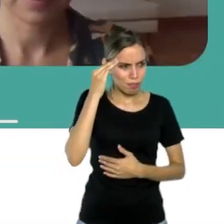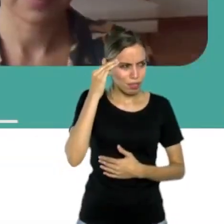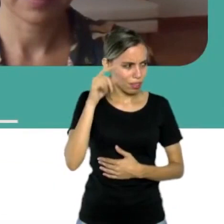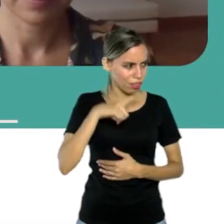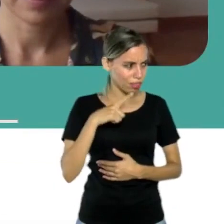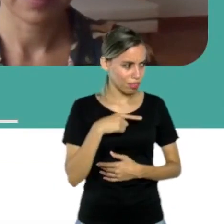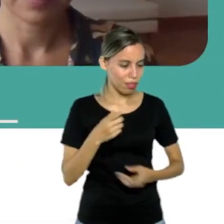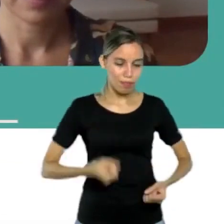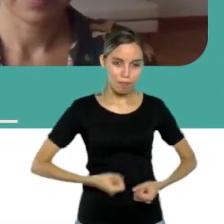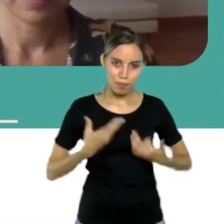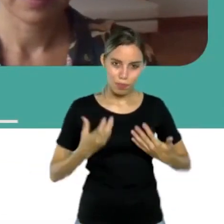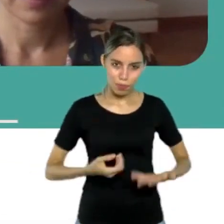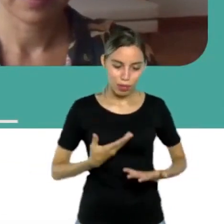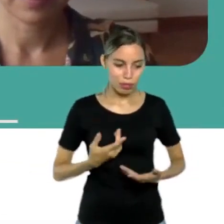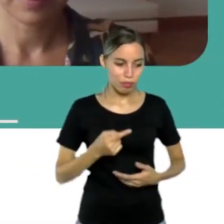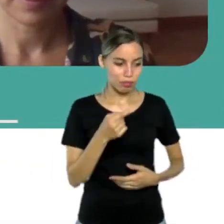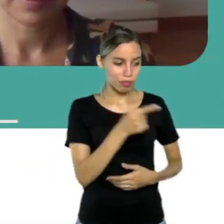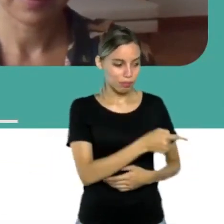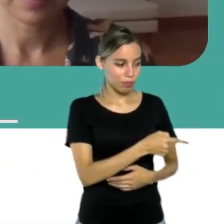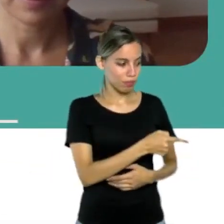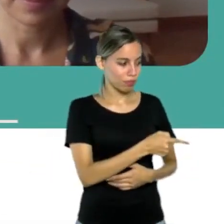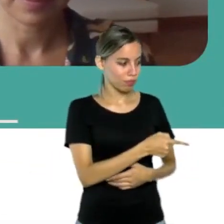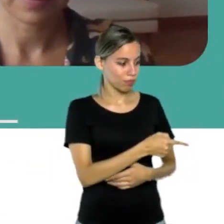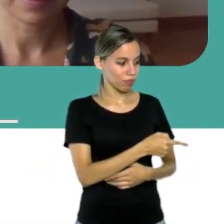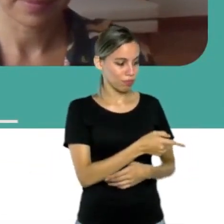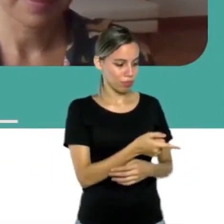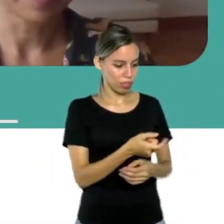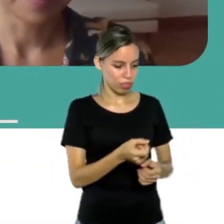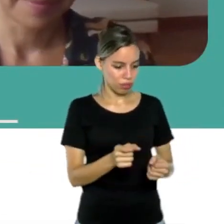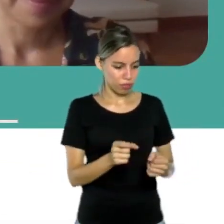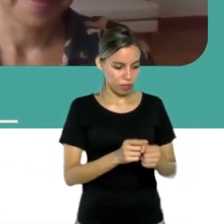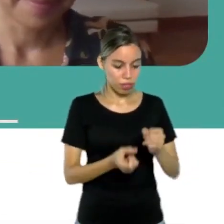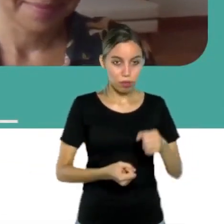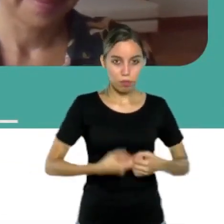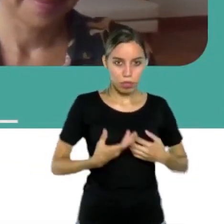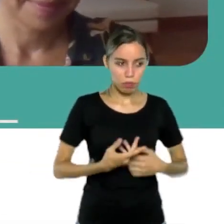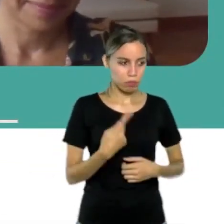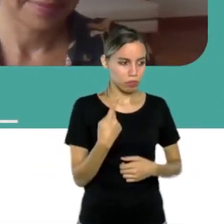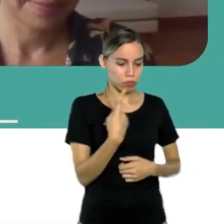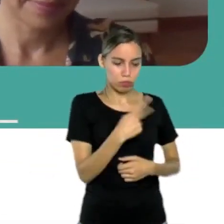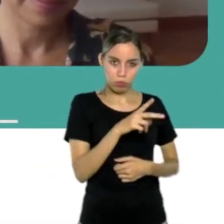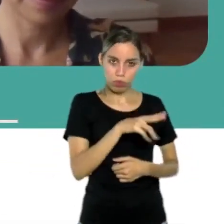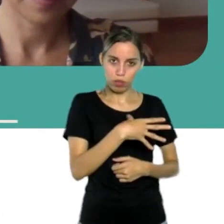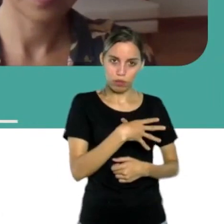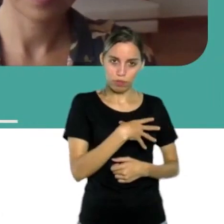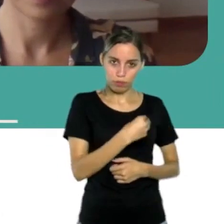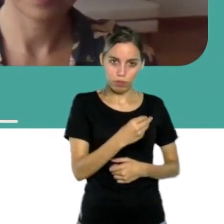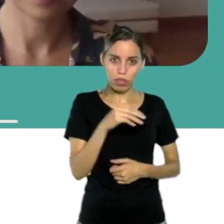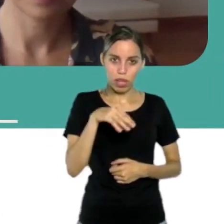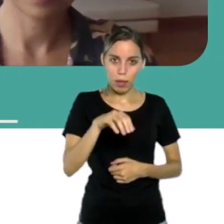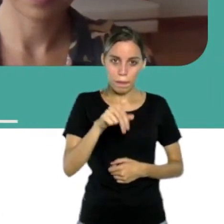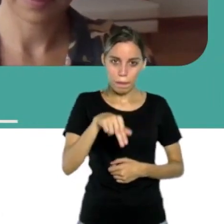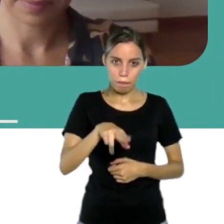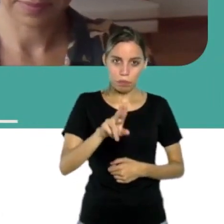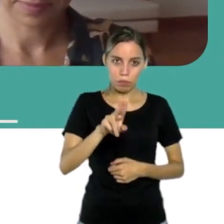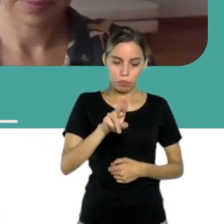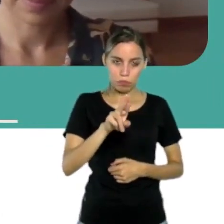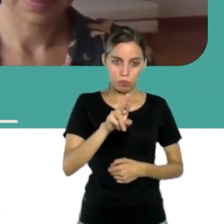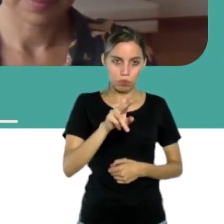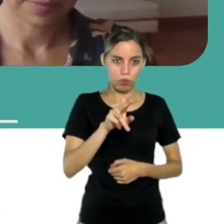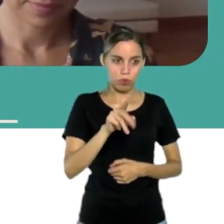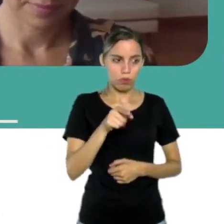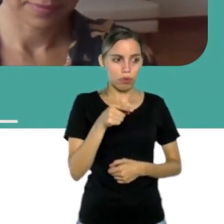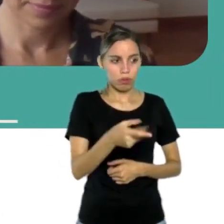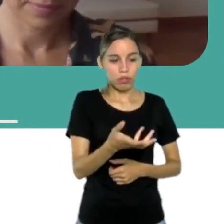que você se dedica para a sua filha, né, Malu. É, eu quero pedir para você falar isso,